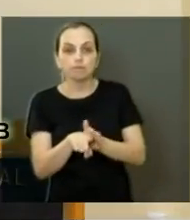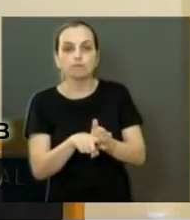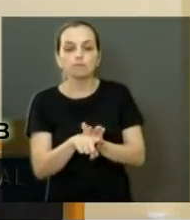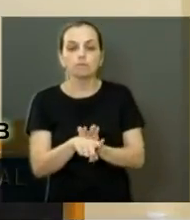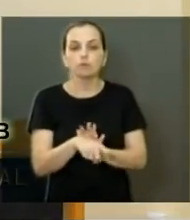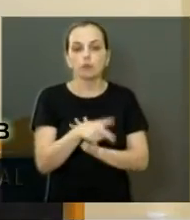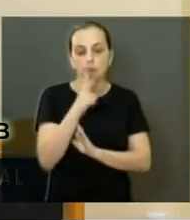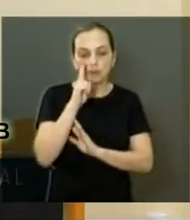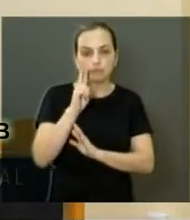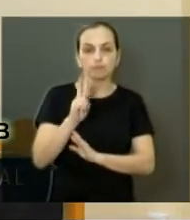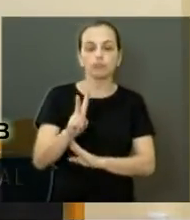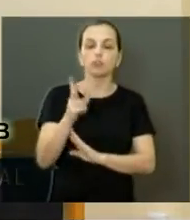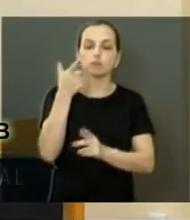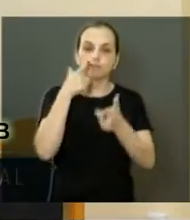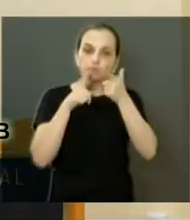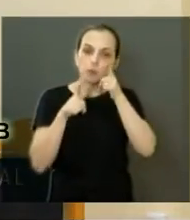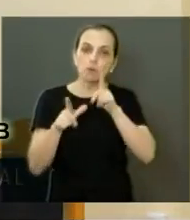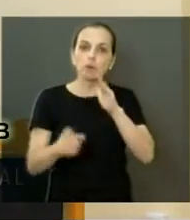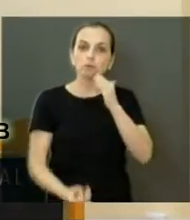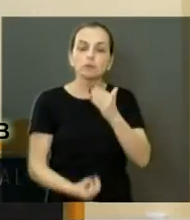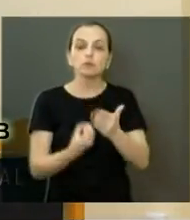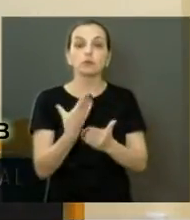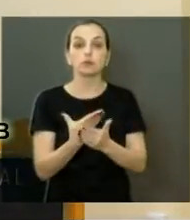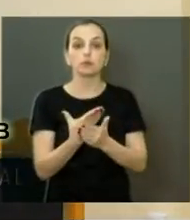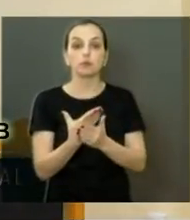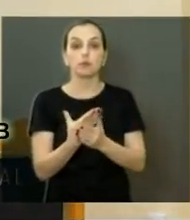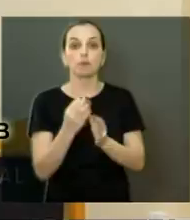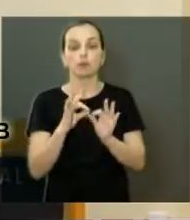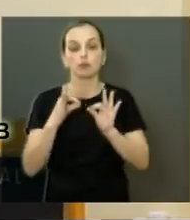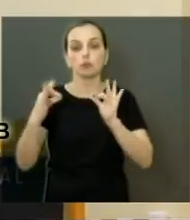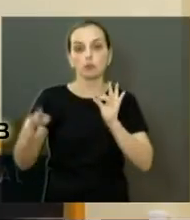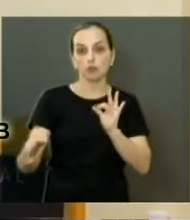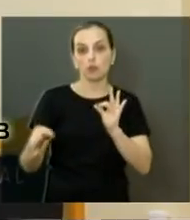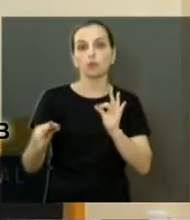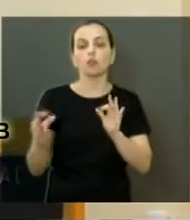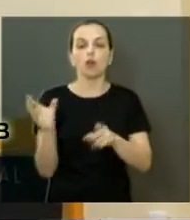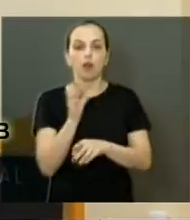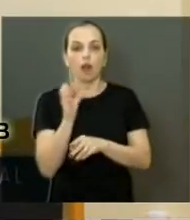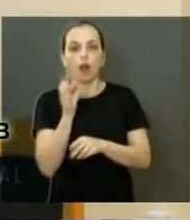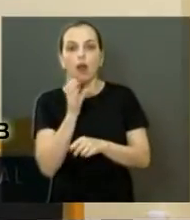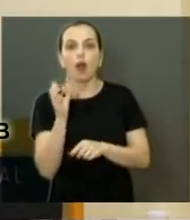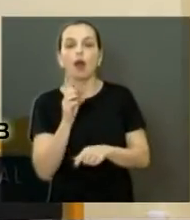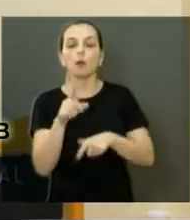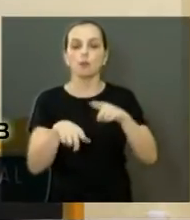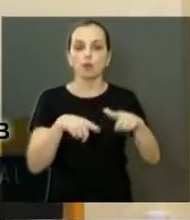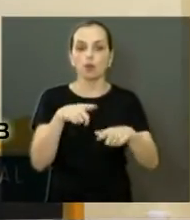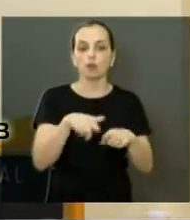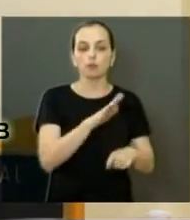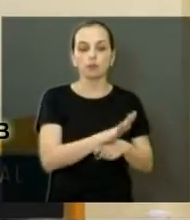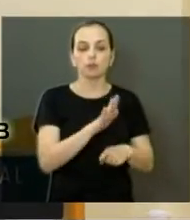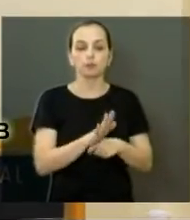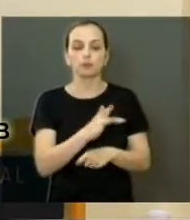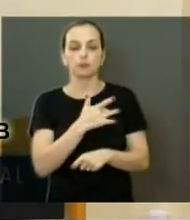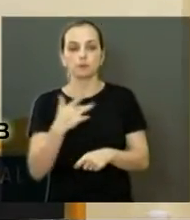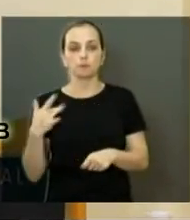ser viabilizado aí um diagnóstico à distância que confere maior agilidade ao nosso serviço de saúde.